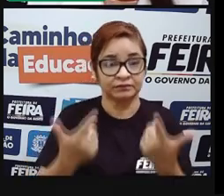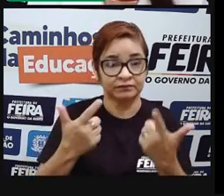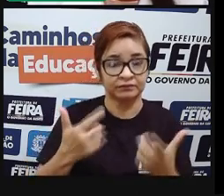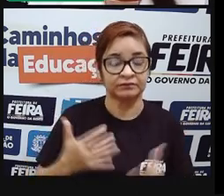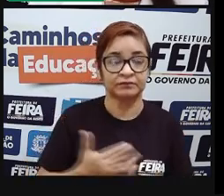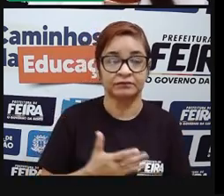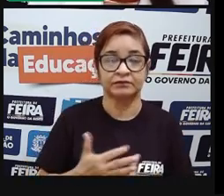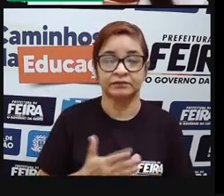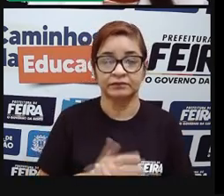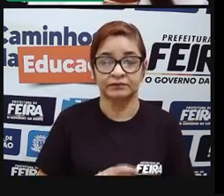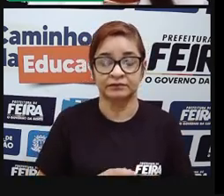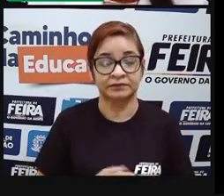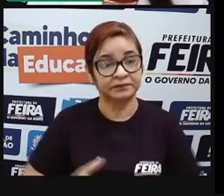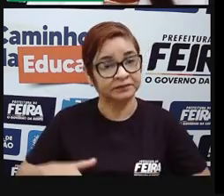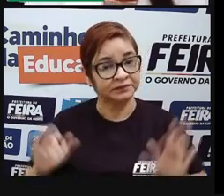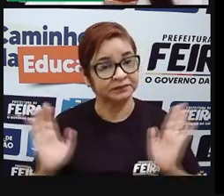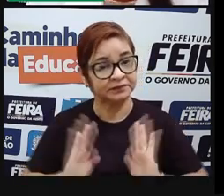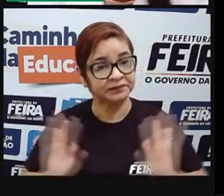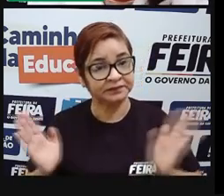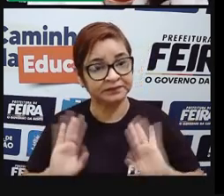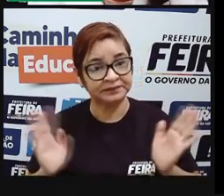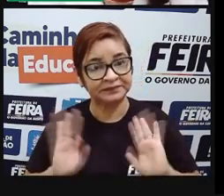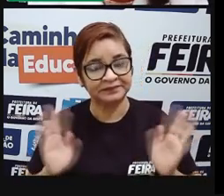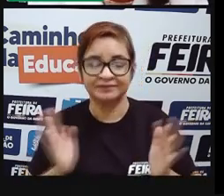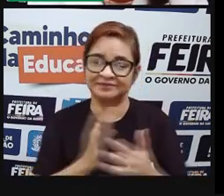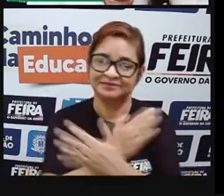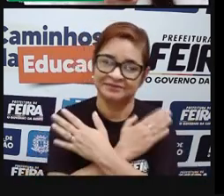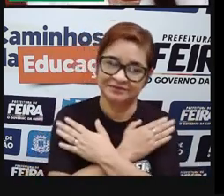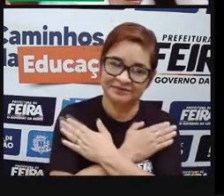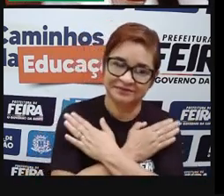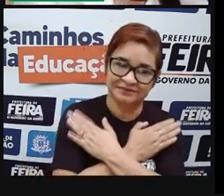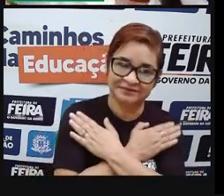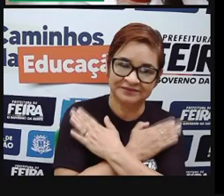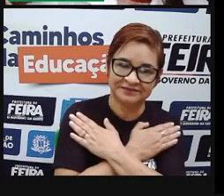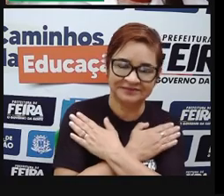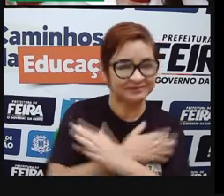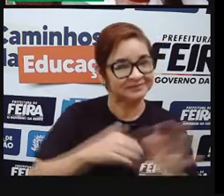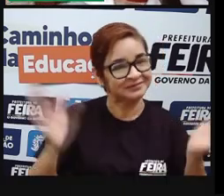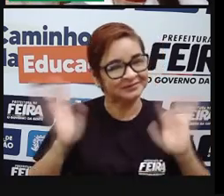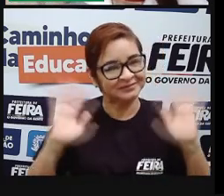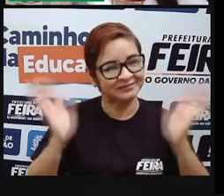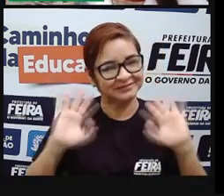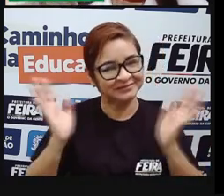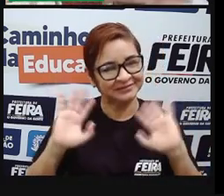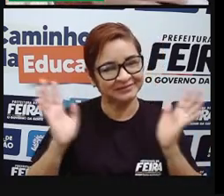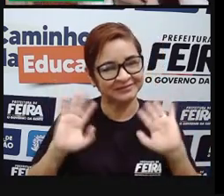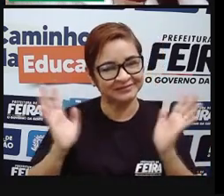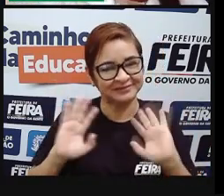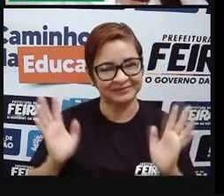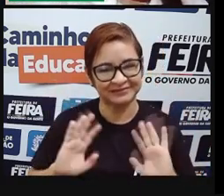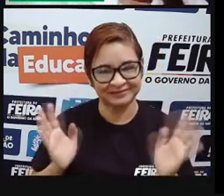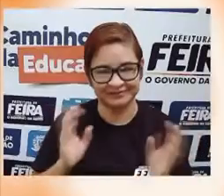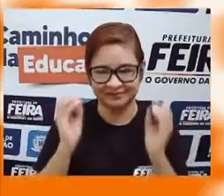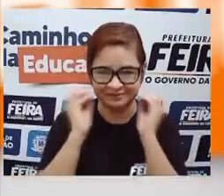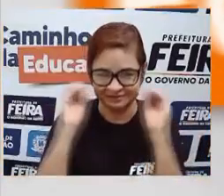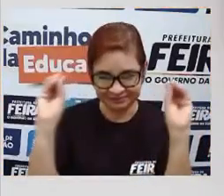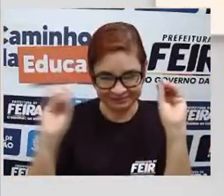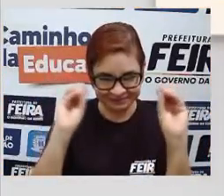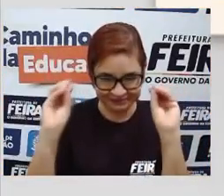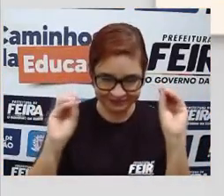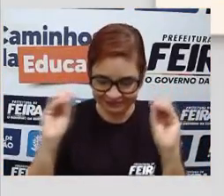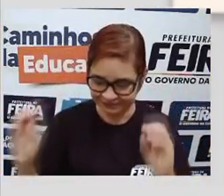bom então me despeço de vocês deixando forte abraço e até a próxima aula tá bom beijo